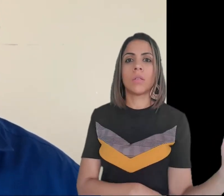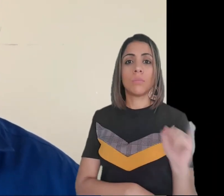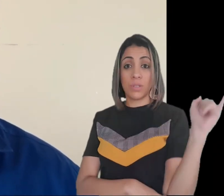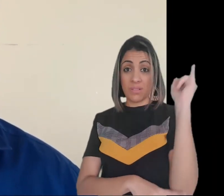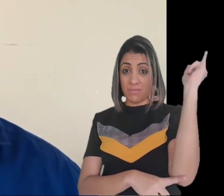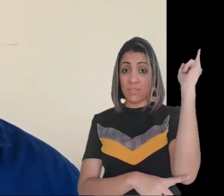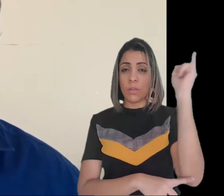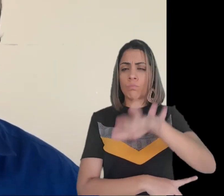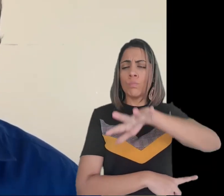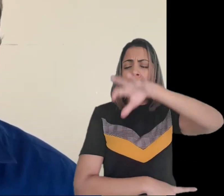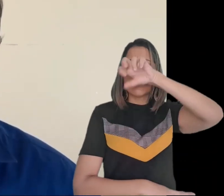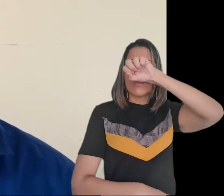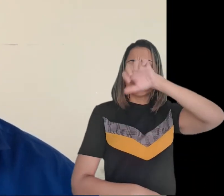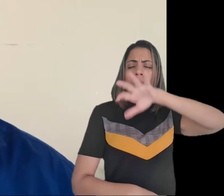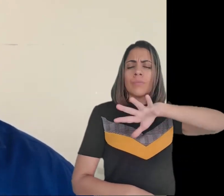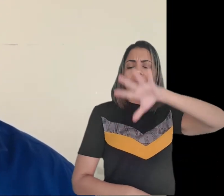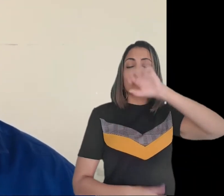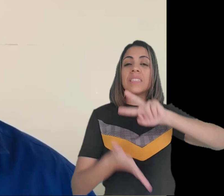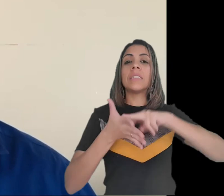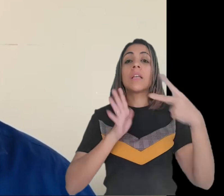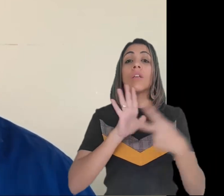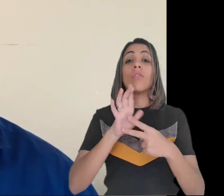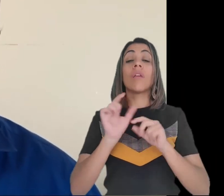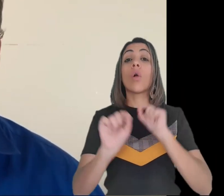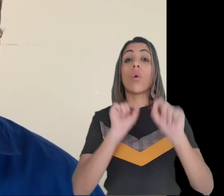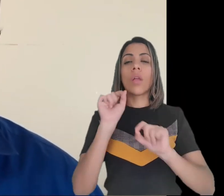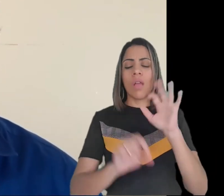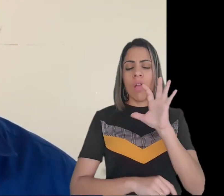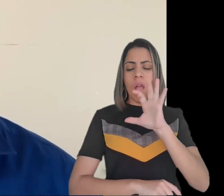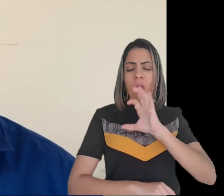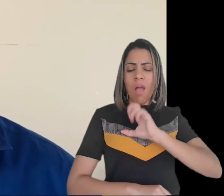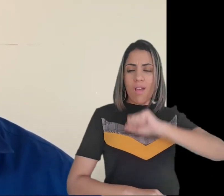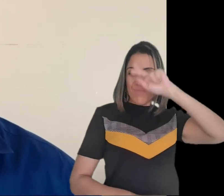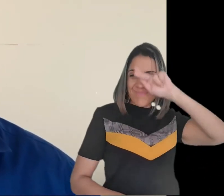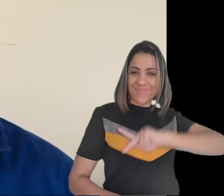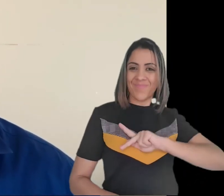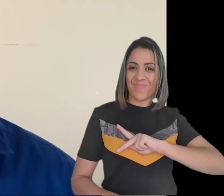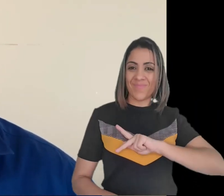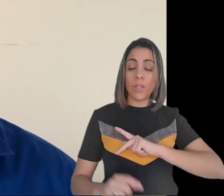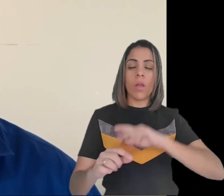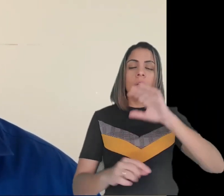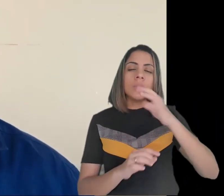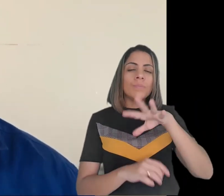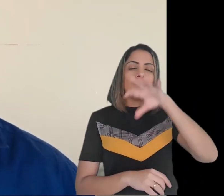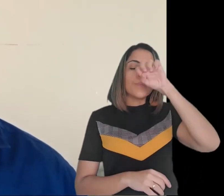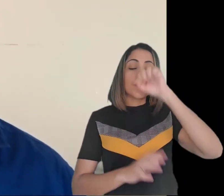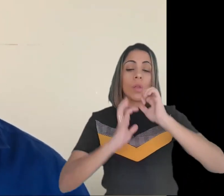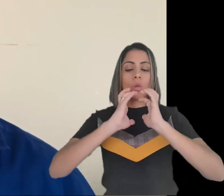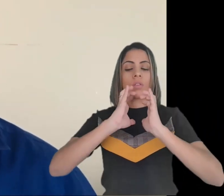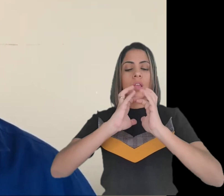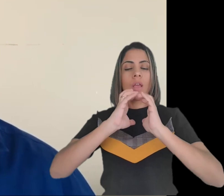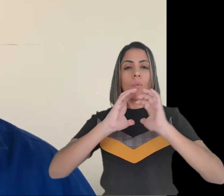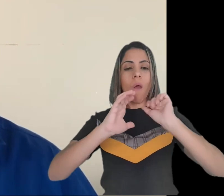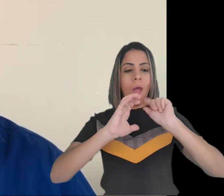a respiração é o nosso primeiro ato de amor próprio. Quando respiramos bem, o cérebro está bem oxigenado. Um cérebro